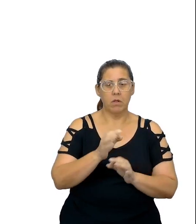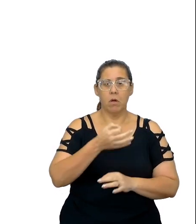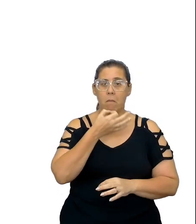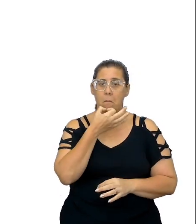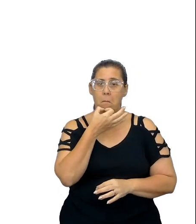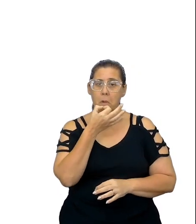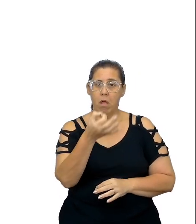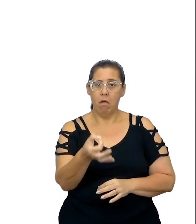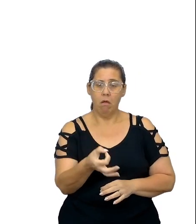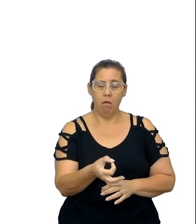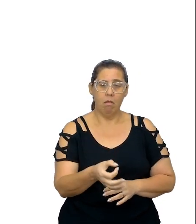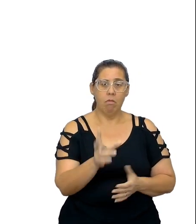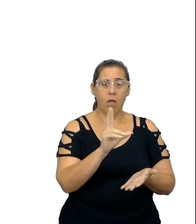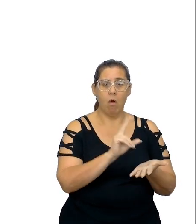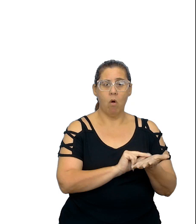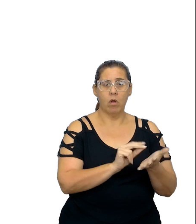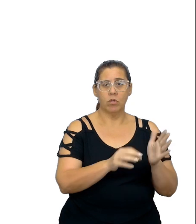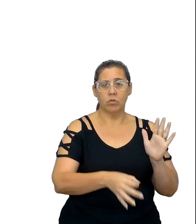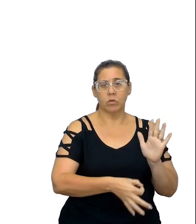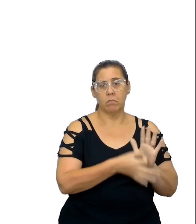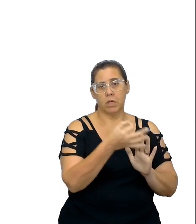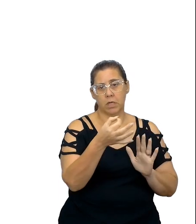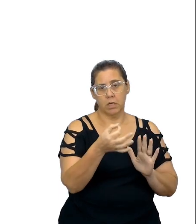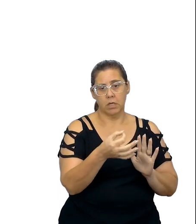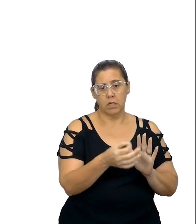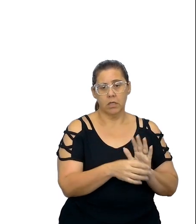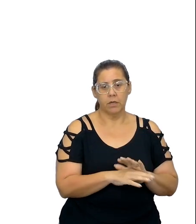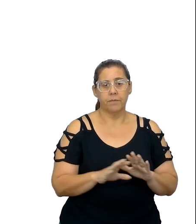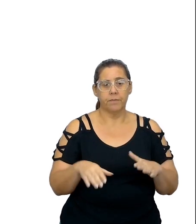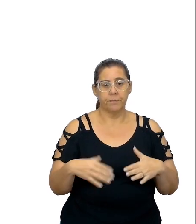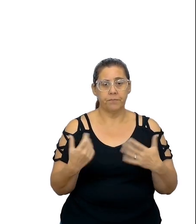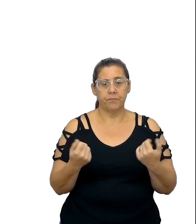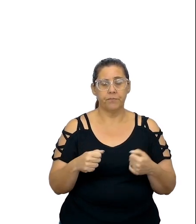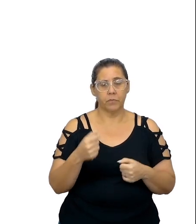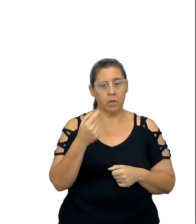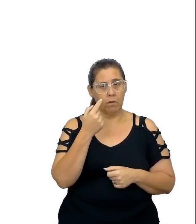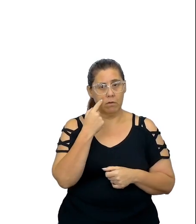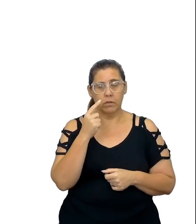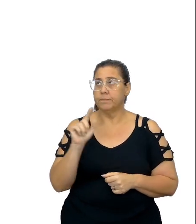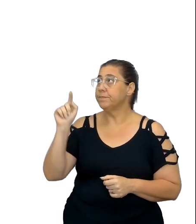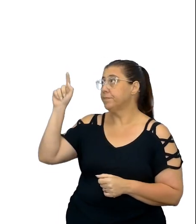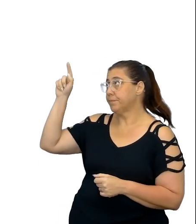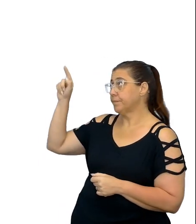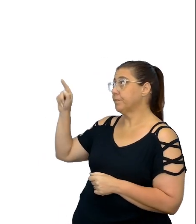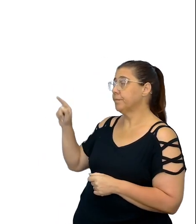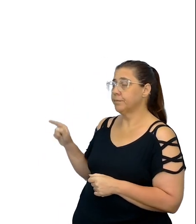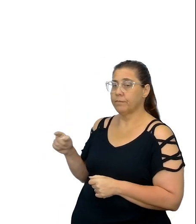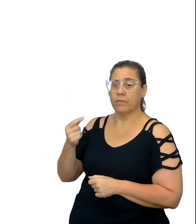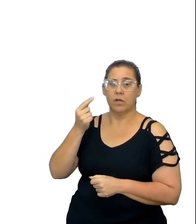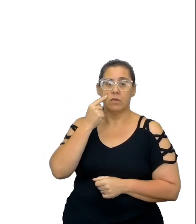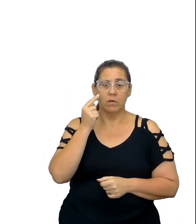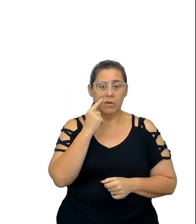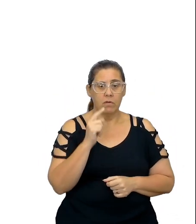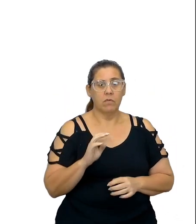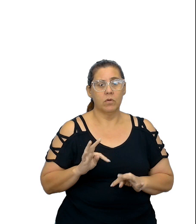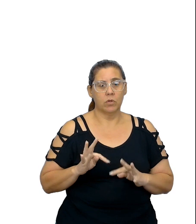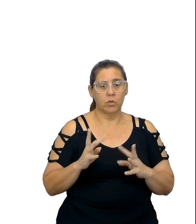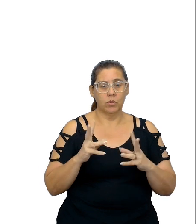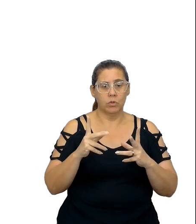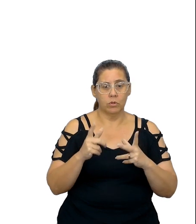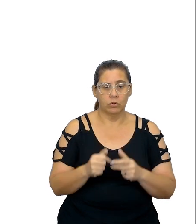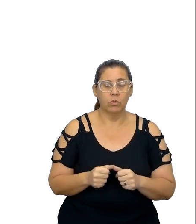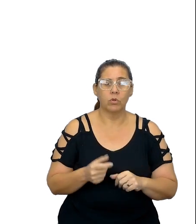artigo de opinião. A partir desse artigo de opinião, então, é necessário, então, avaliar, né, verificar os pontos quanto